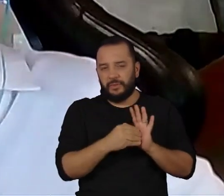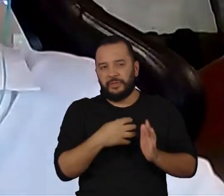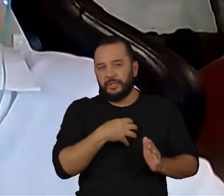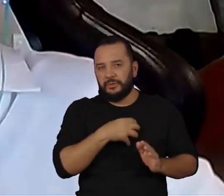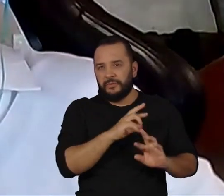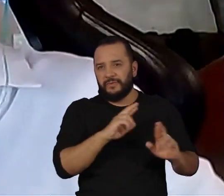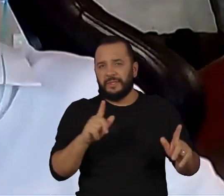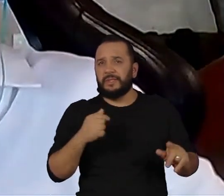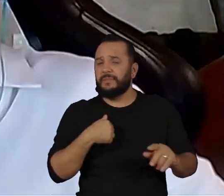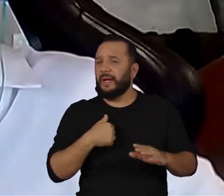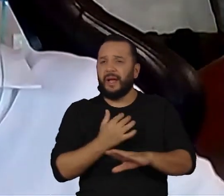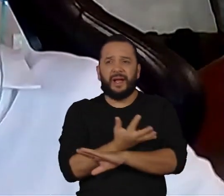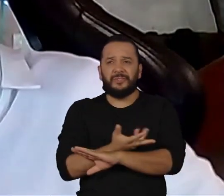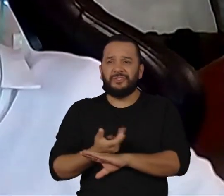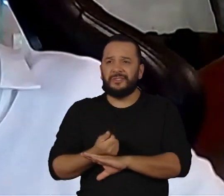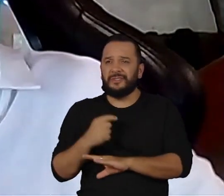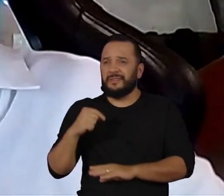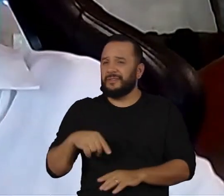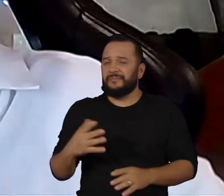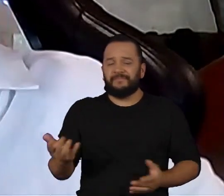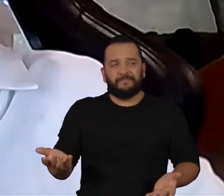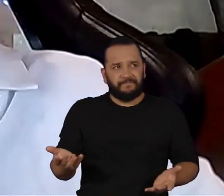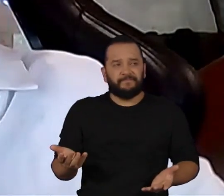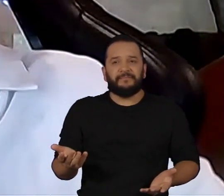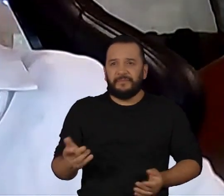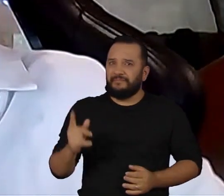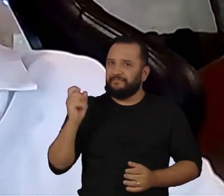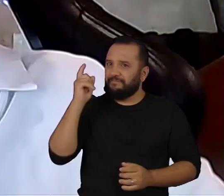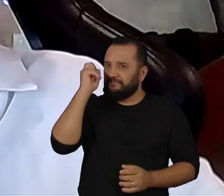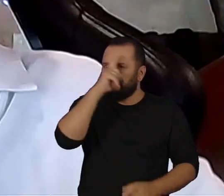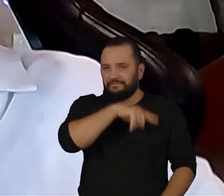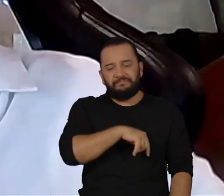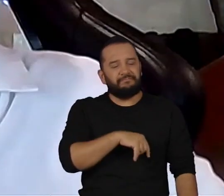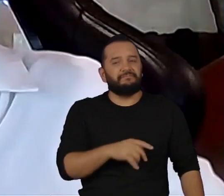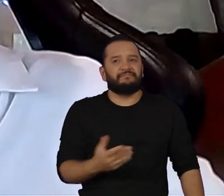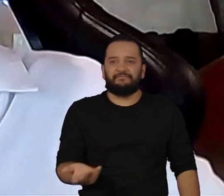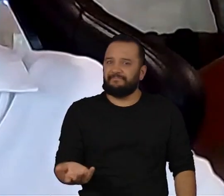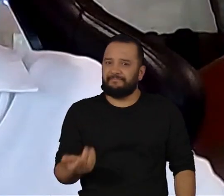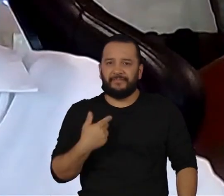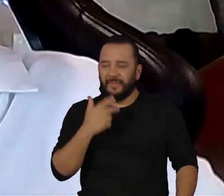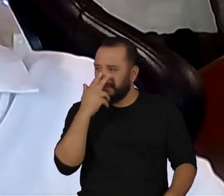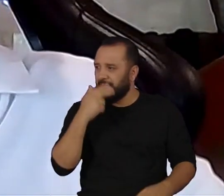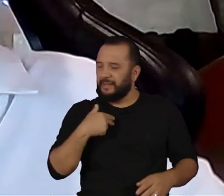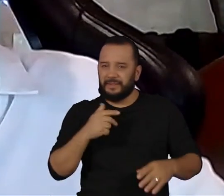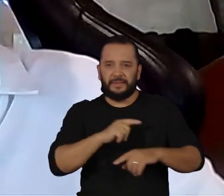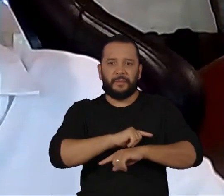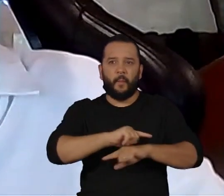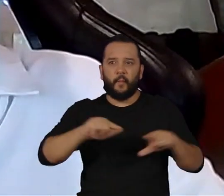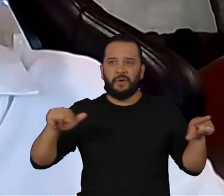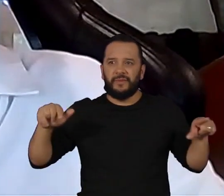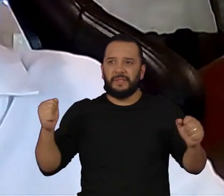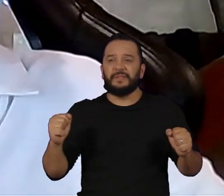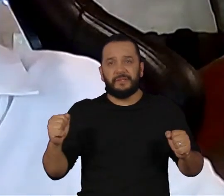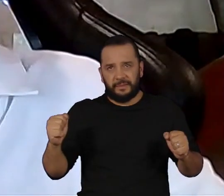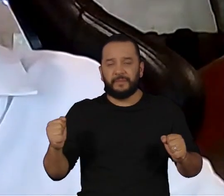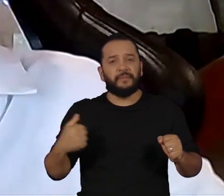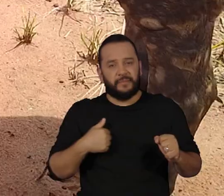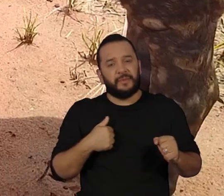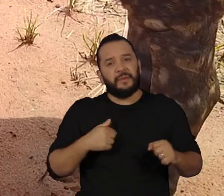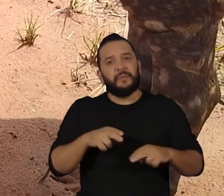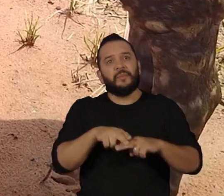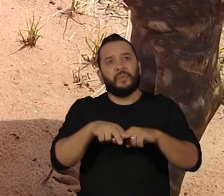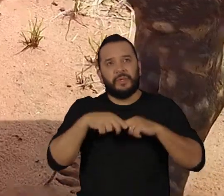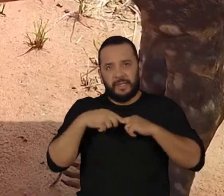Caatinga não tem mais. Então, assim, há um vazio na distribuição que é problemático para o fluxo gênico dessa